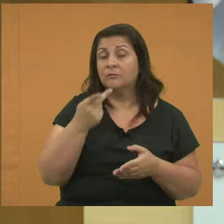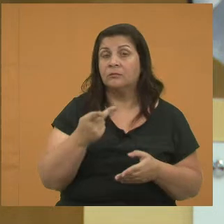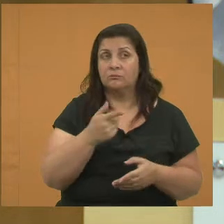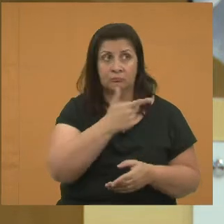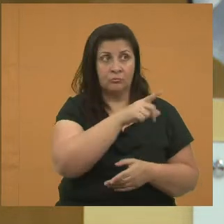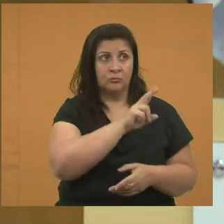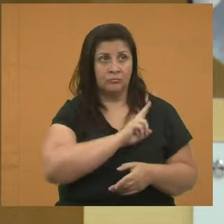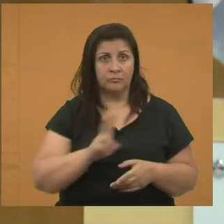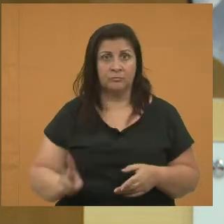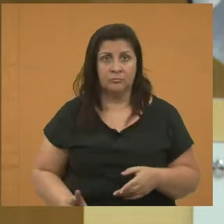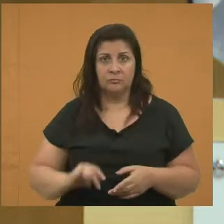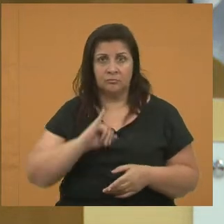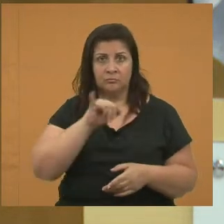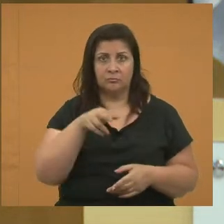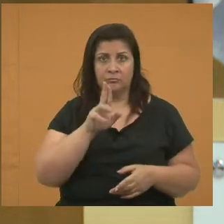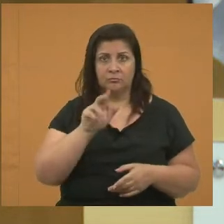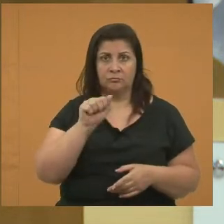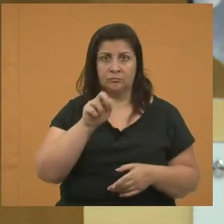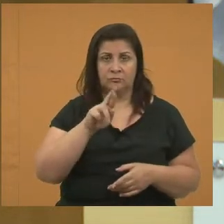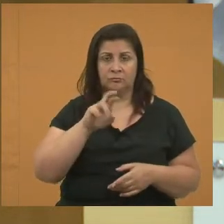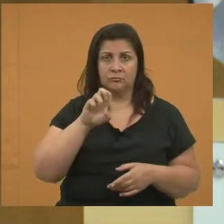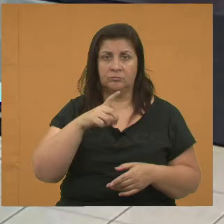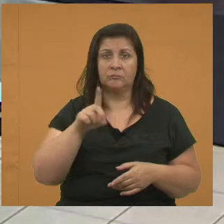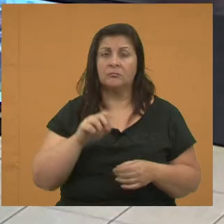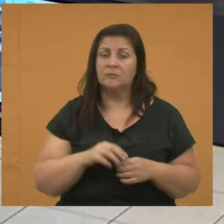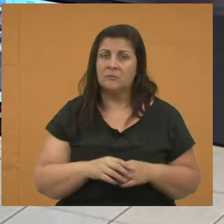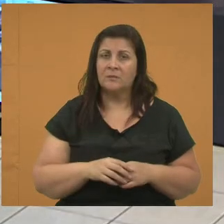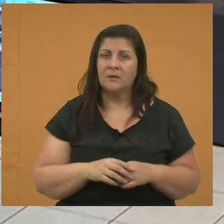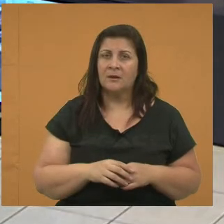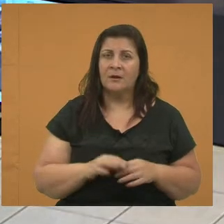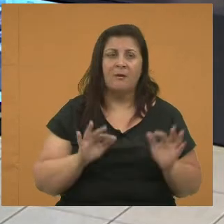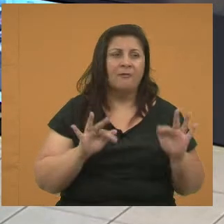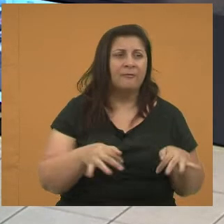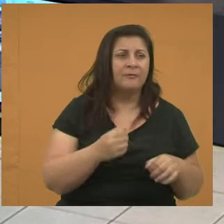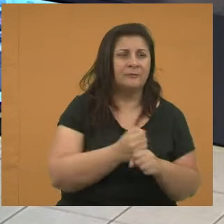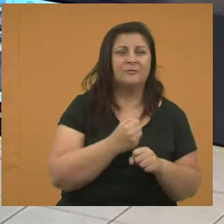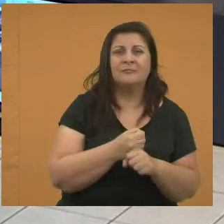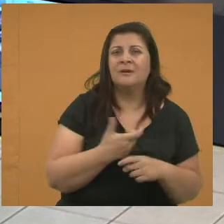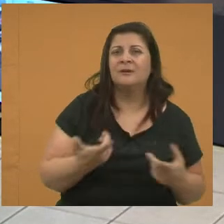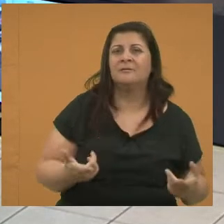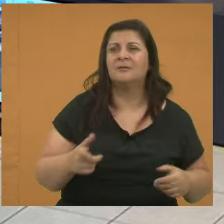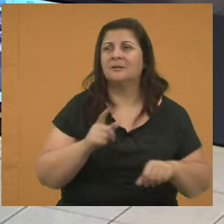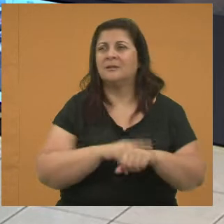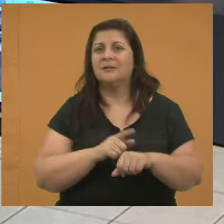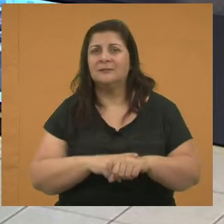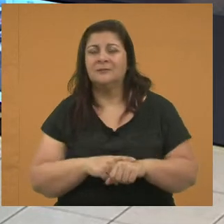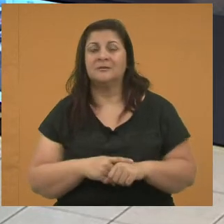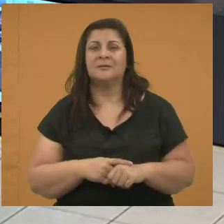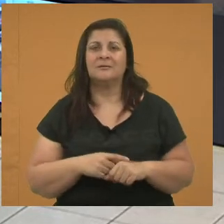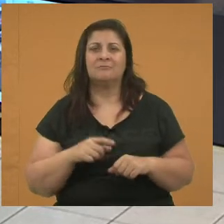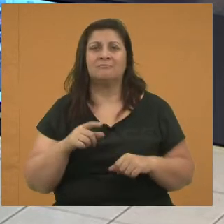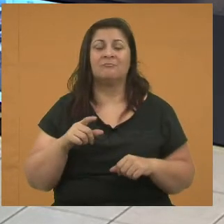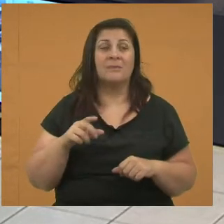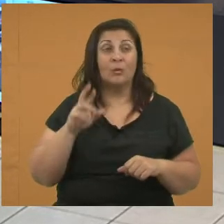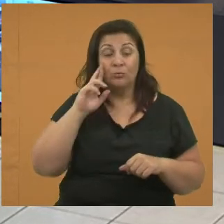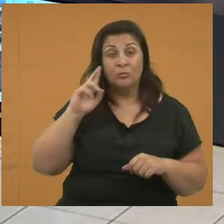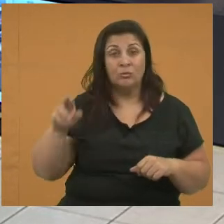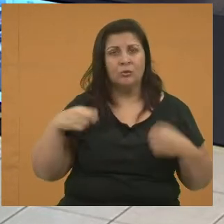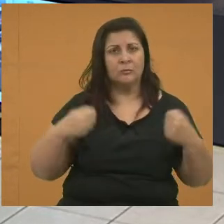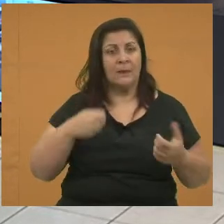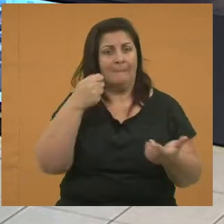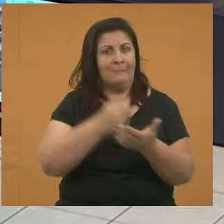vereador Juarez Araújo, a questão, né, Juarez, final de ano, que é o momento onde o comerciante tem que pagar